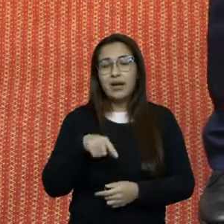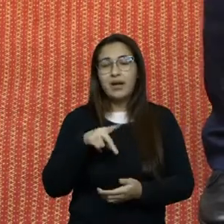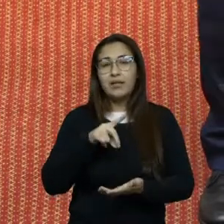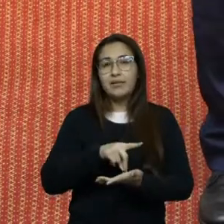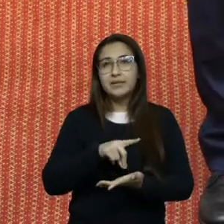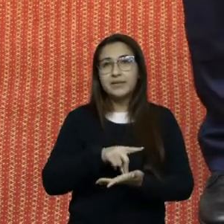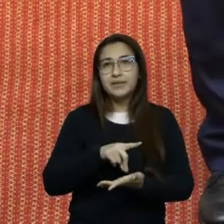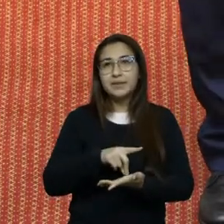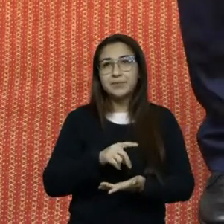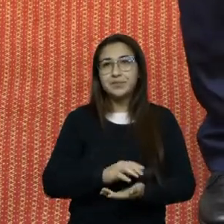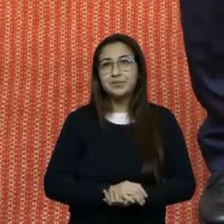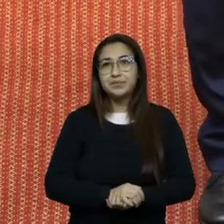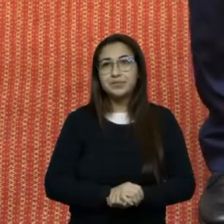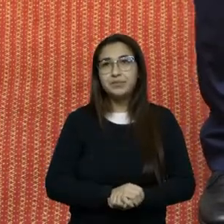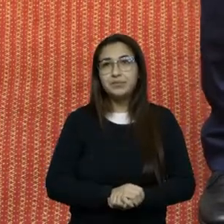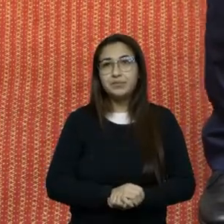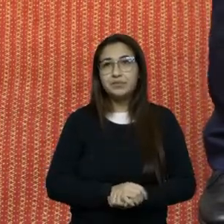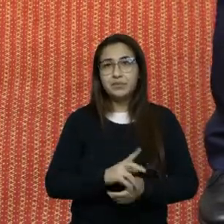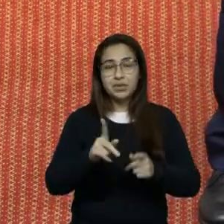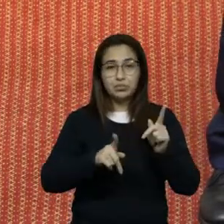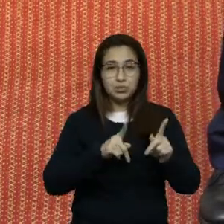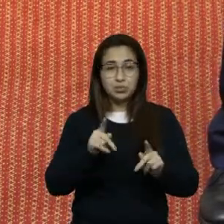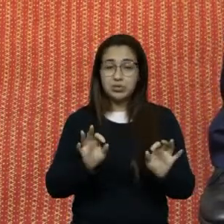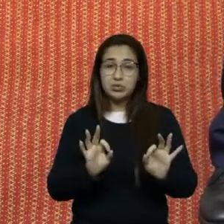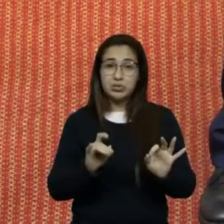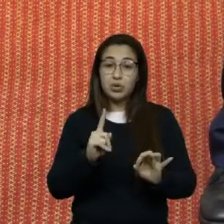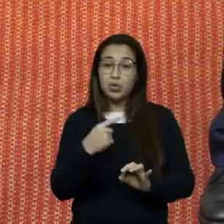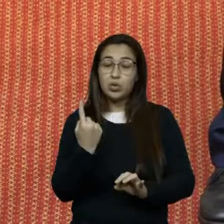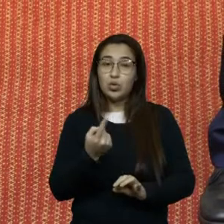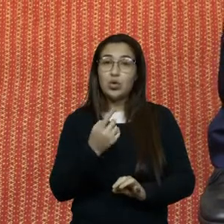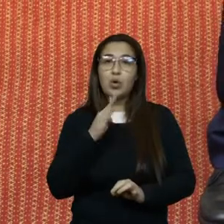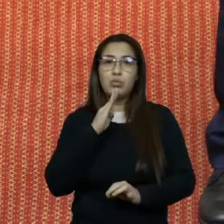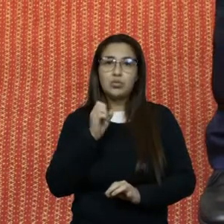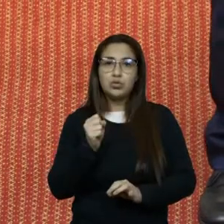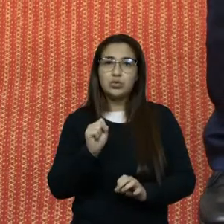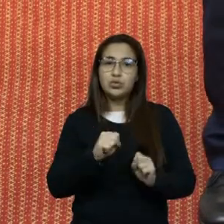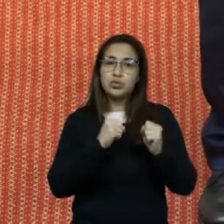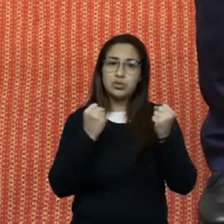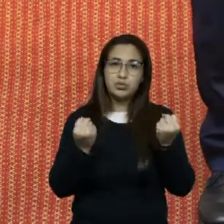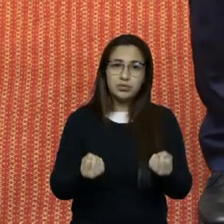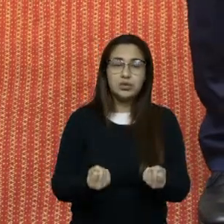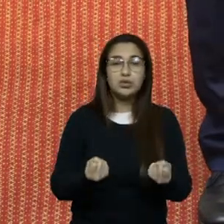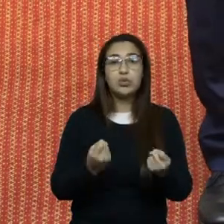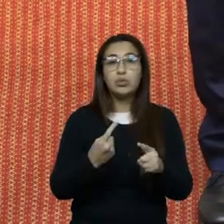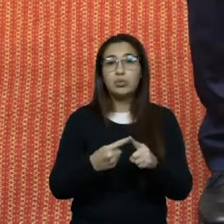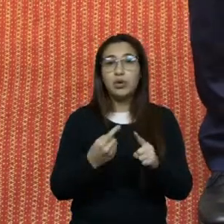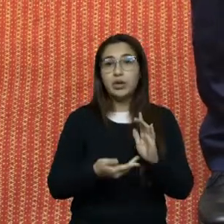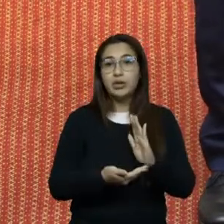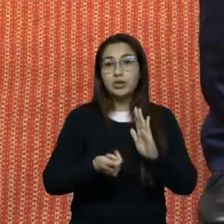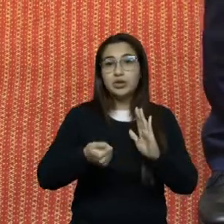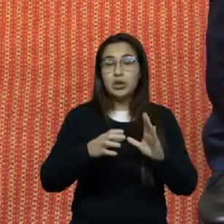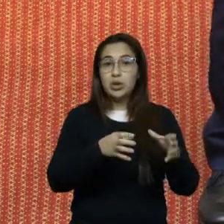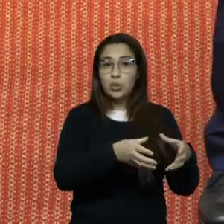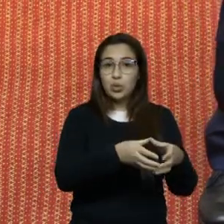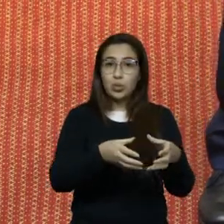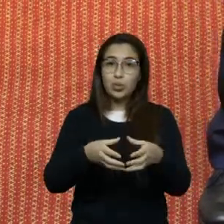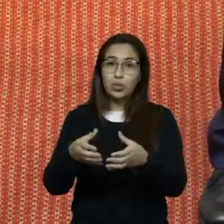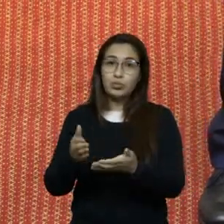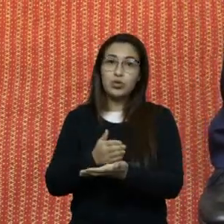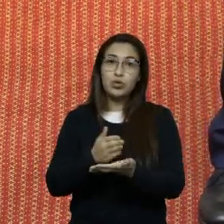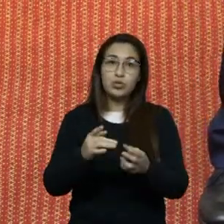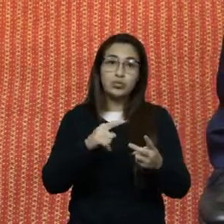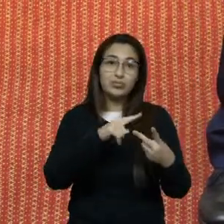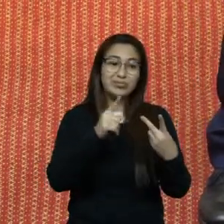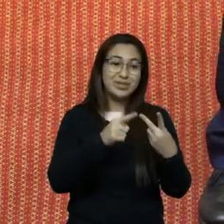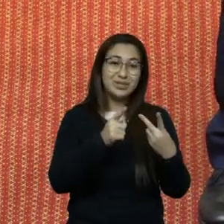verdade isso não é populismo foi isso que nós Deputado Bruno todo mundo aqui defendeu porque também tiravam setores dessa segunda